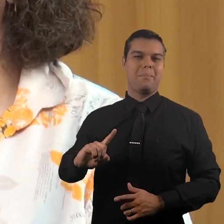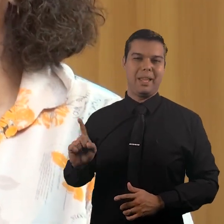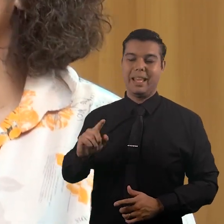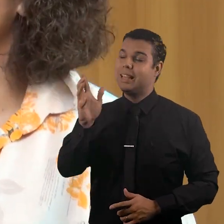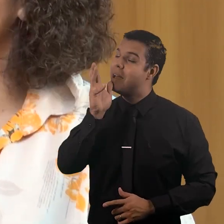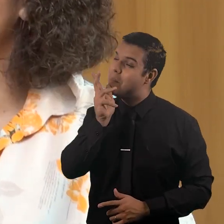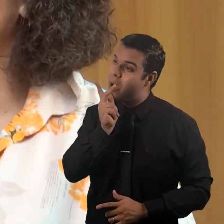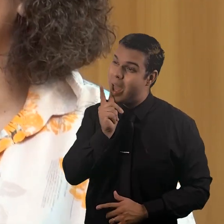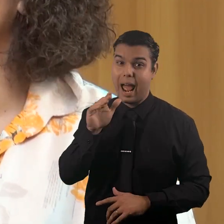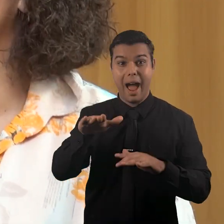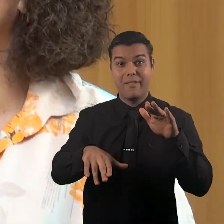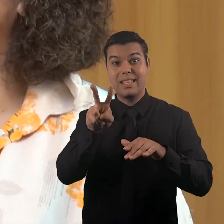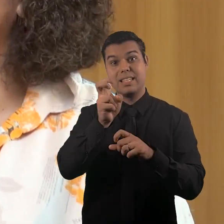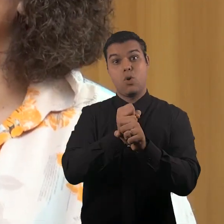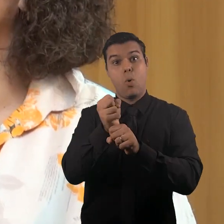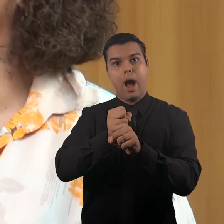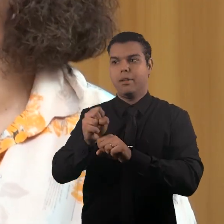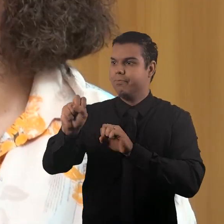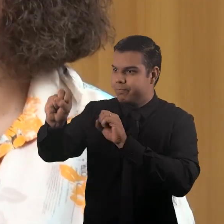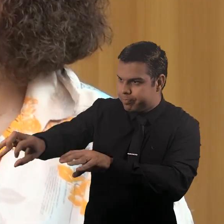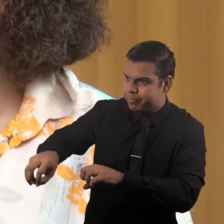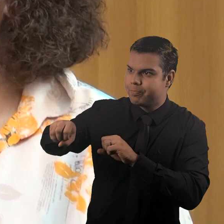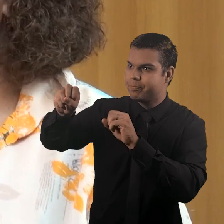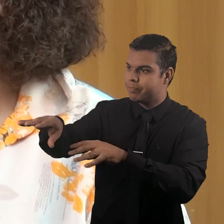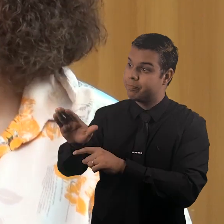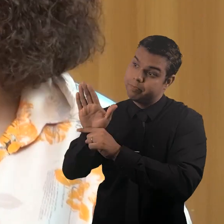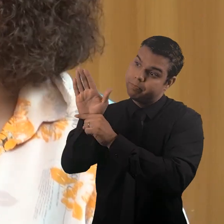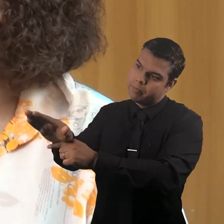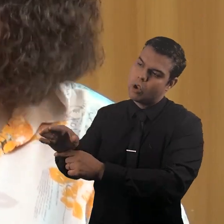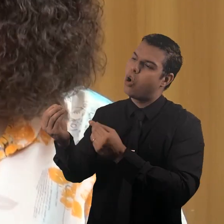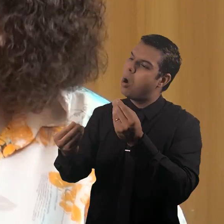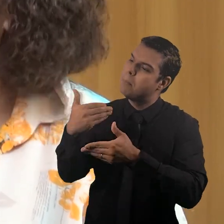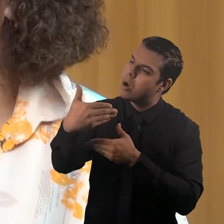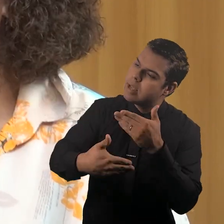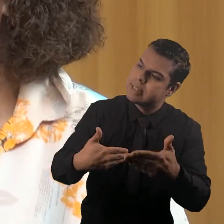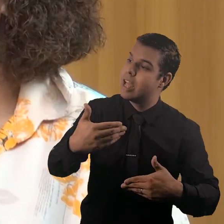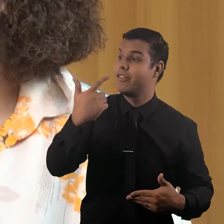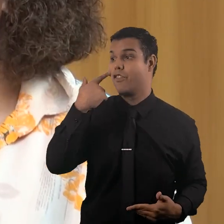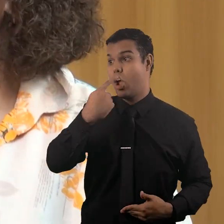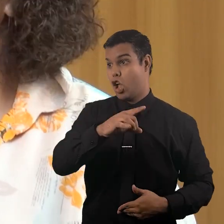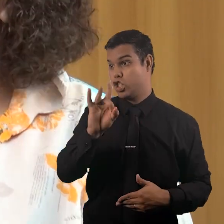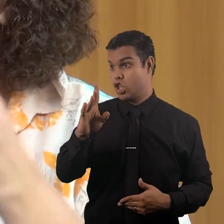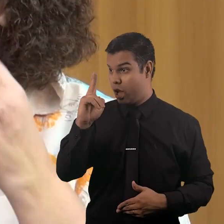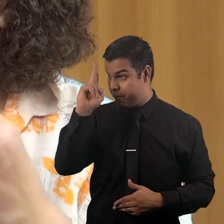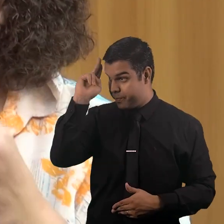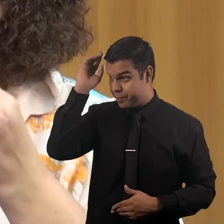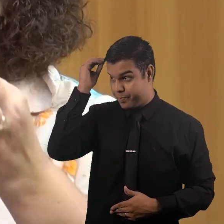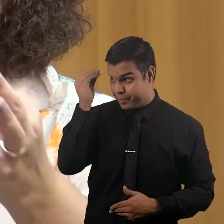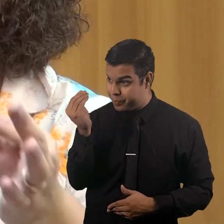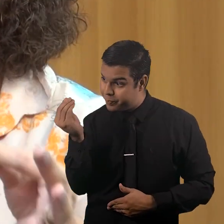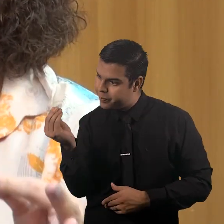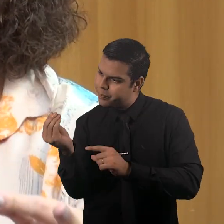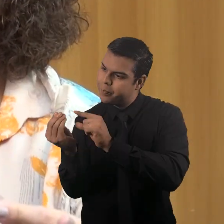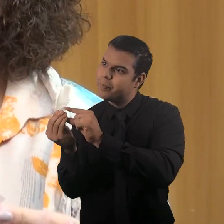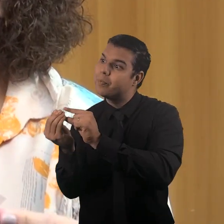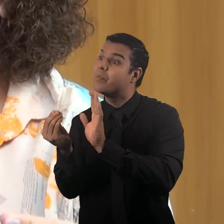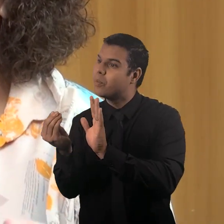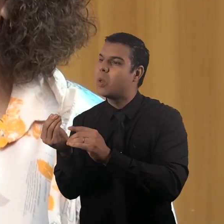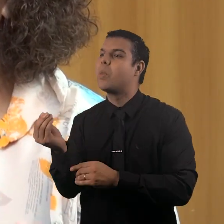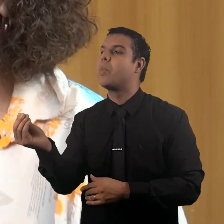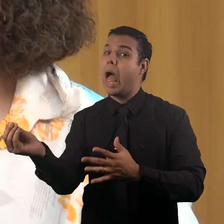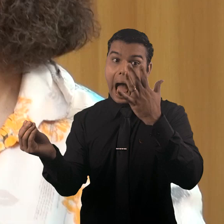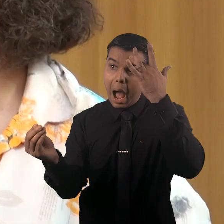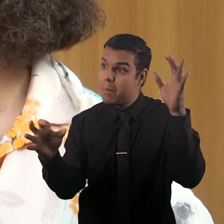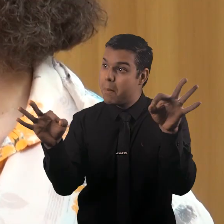demora. Nós passamos 5 anos educando o doador de cabelo e mostrando para ele como é esse processo. Que não é simplesmente você doar uma